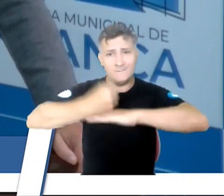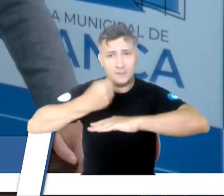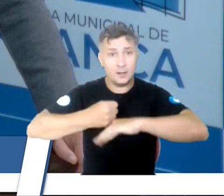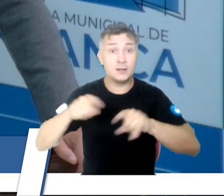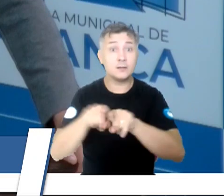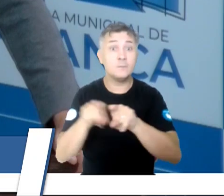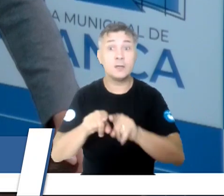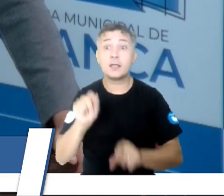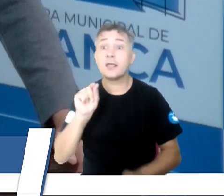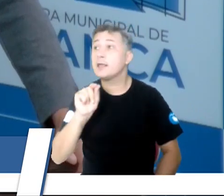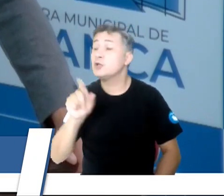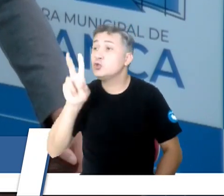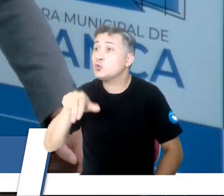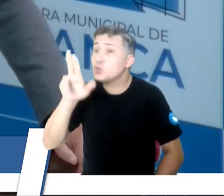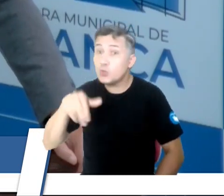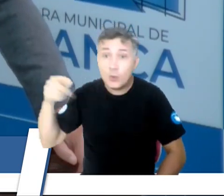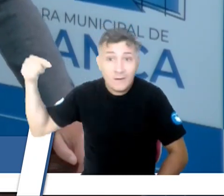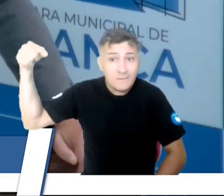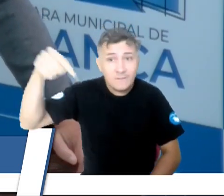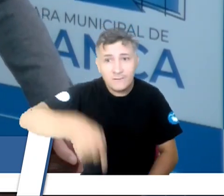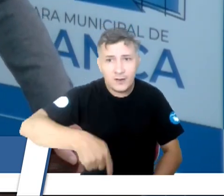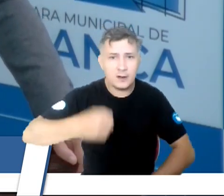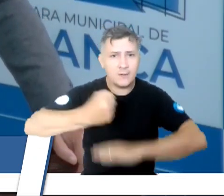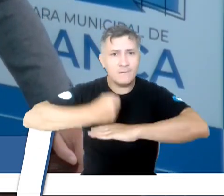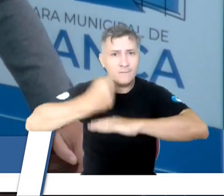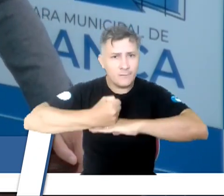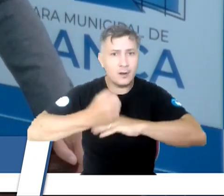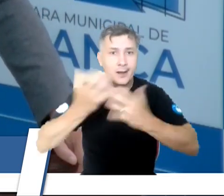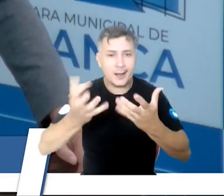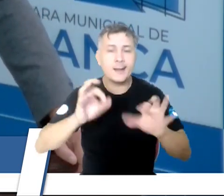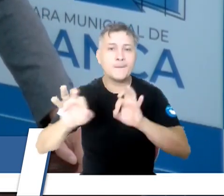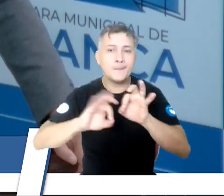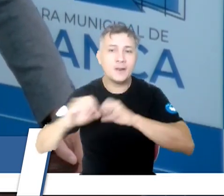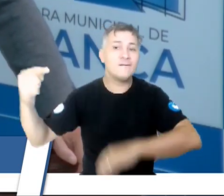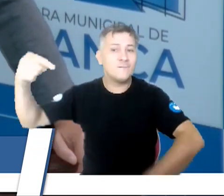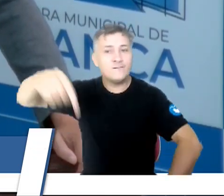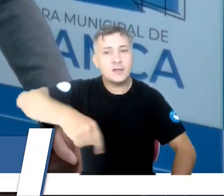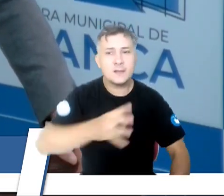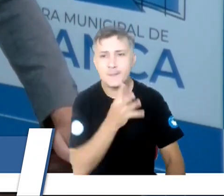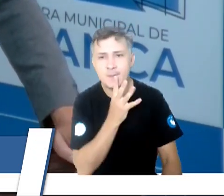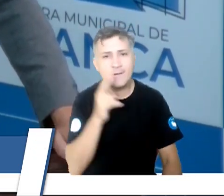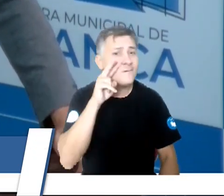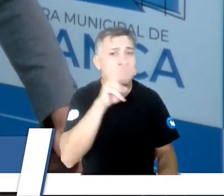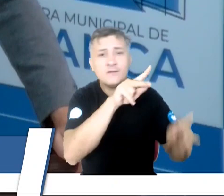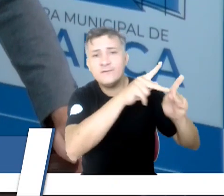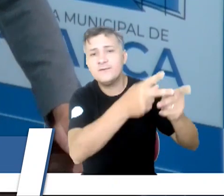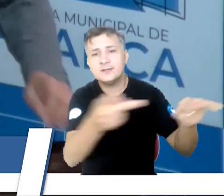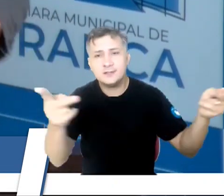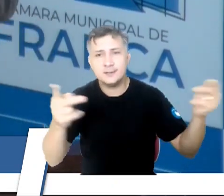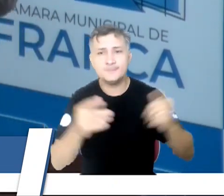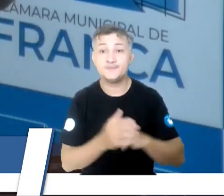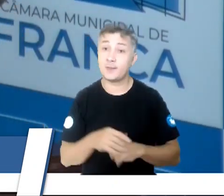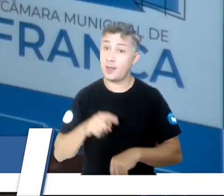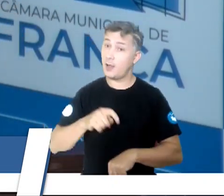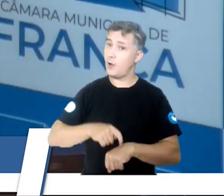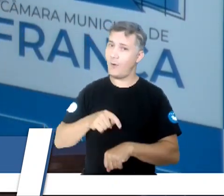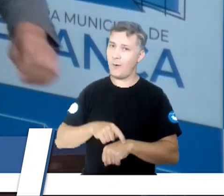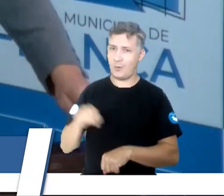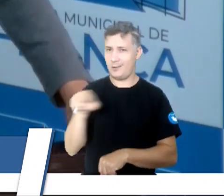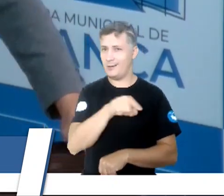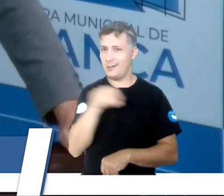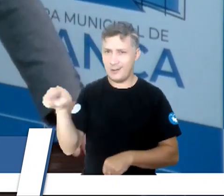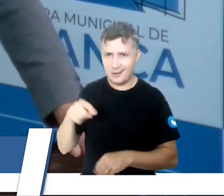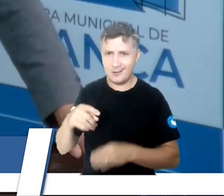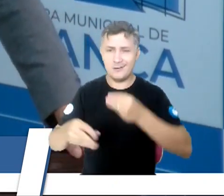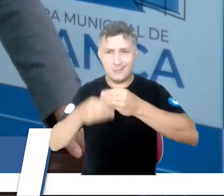Franca está planejando vir aqui. Então, é hora deles contribuir um pouquinho